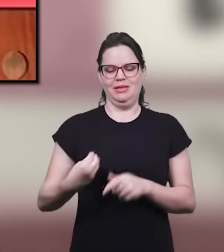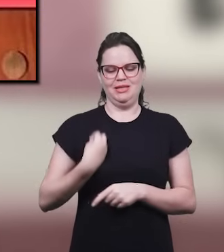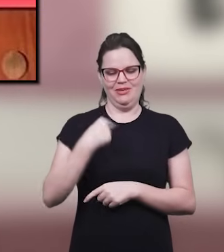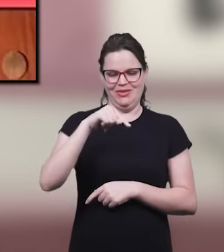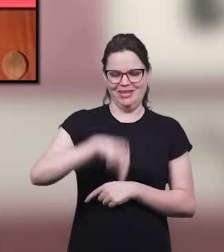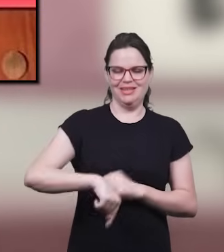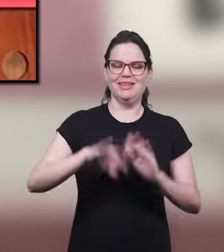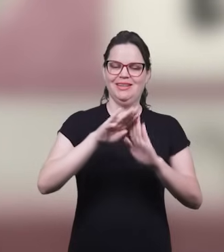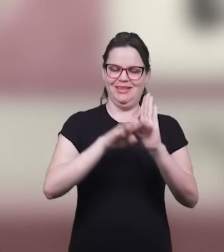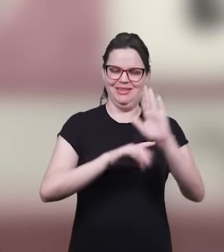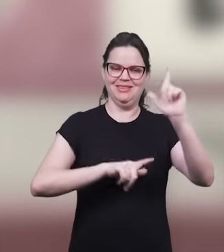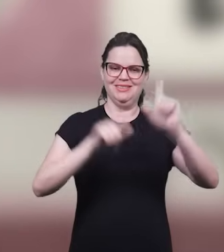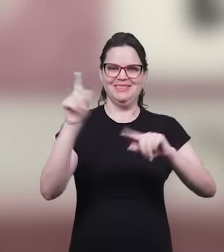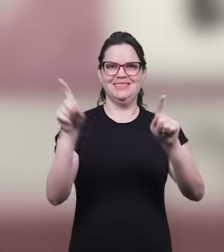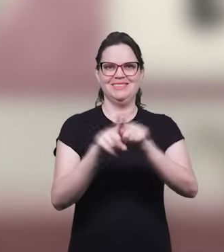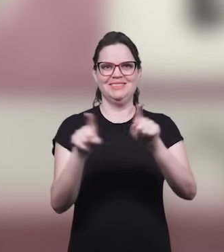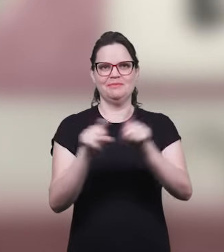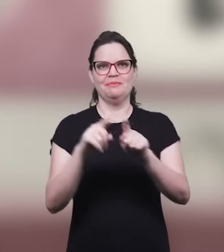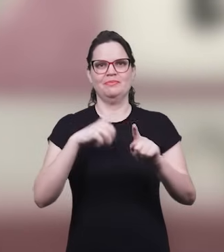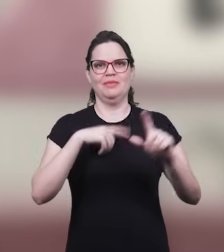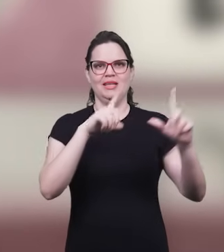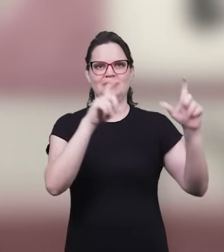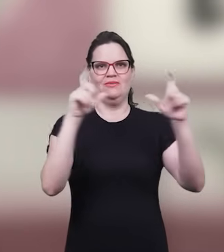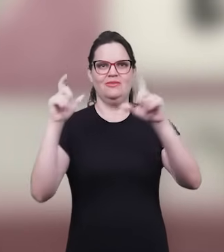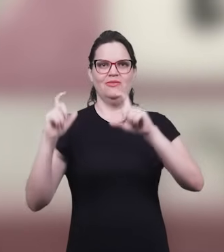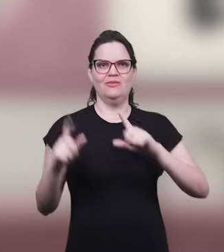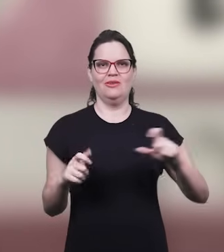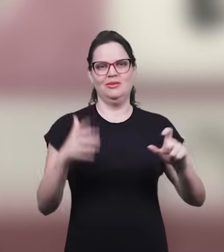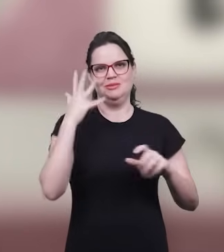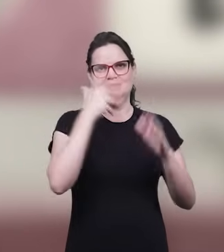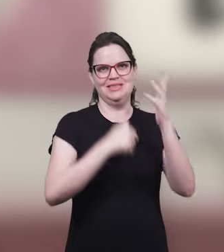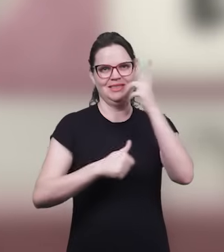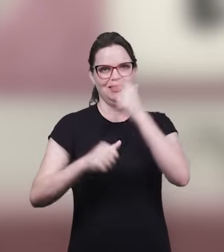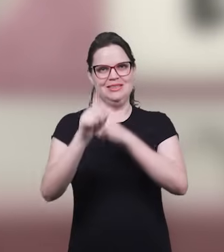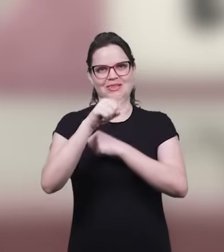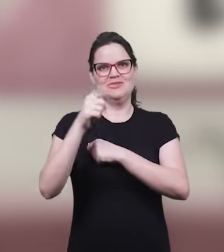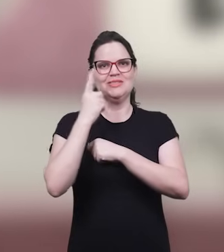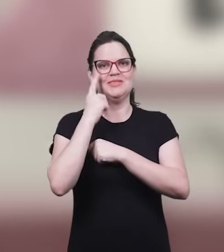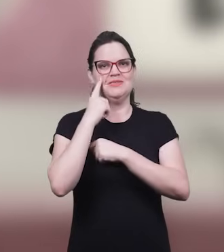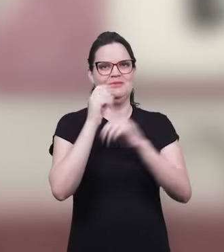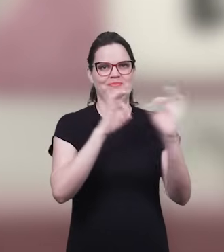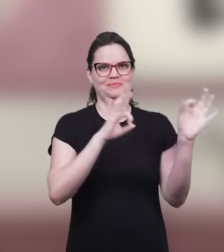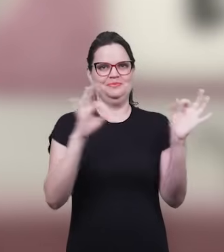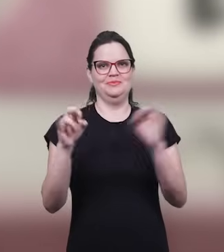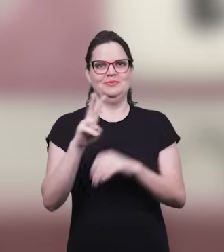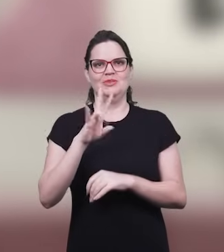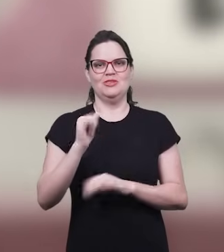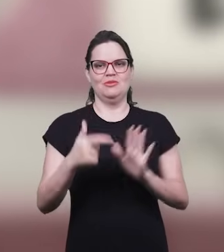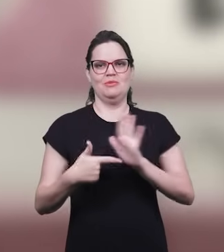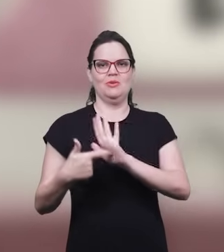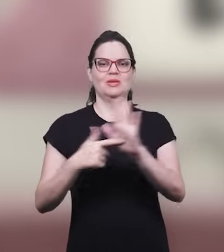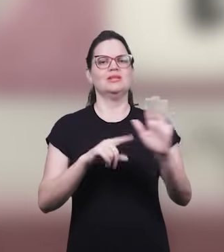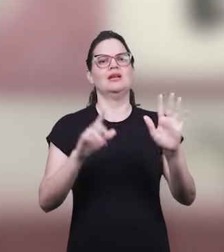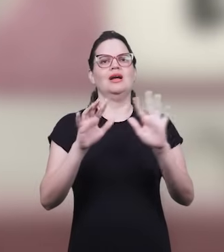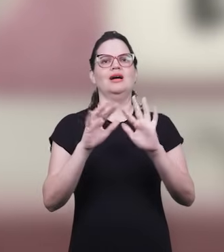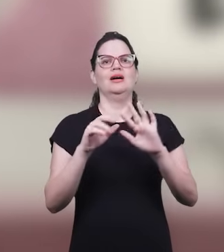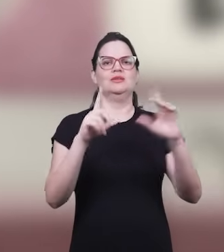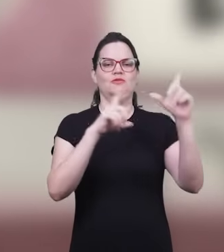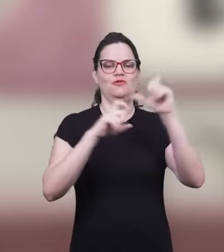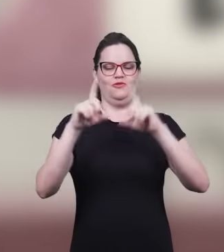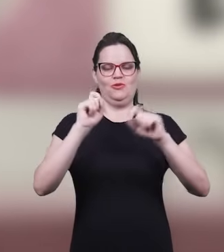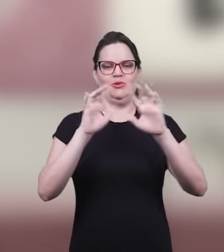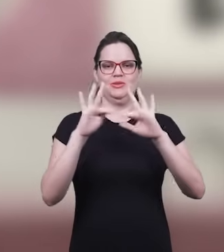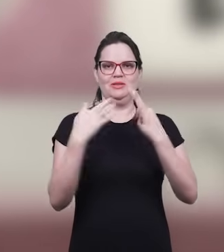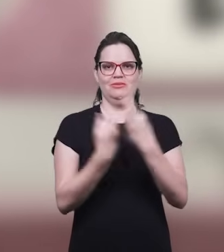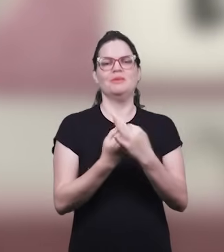programa. Esteve aqui. Com essas fotos lindíssimas, que os irmãos também vão ver, porque nós vamos passar as fotos da família,